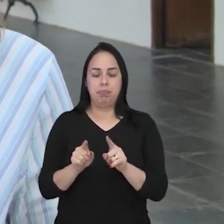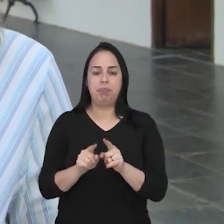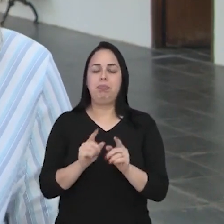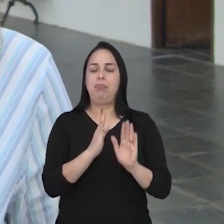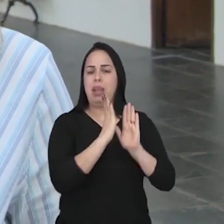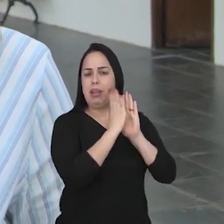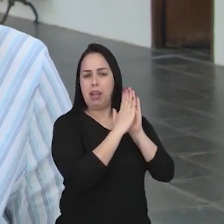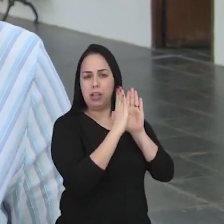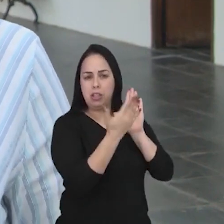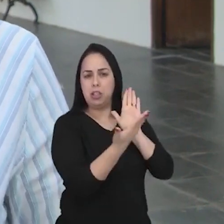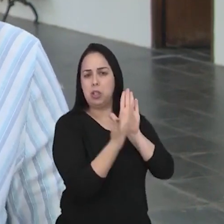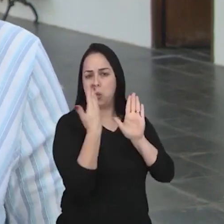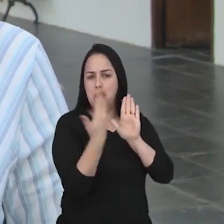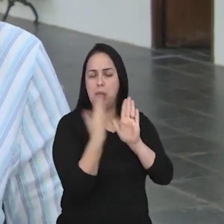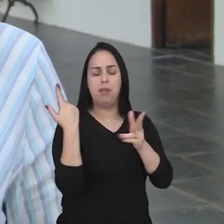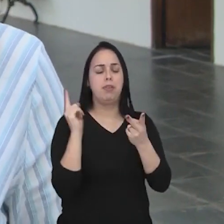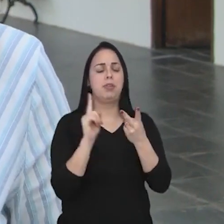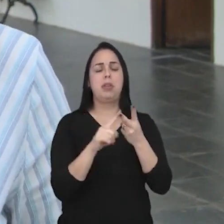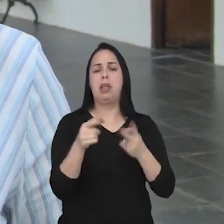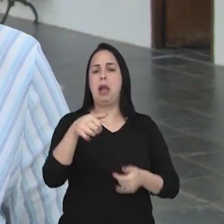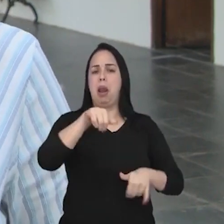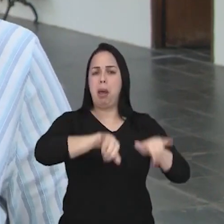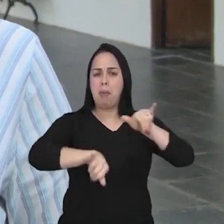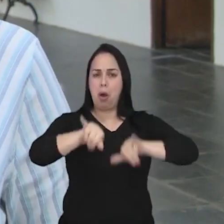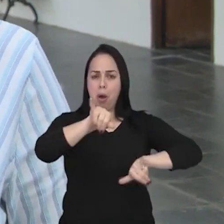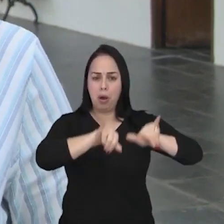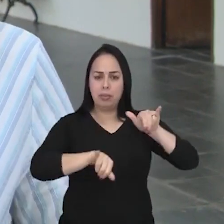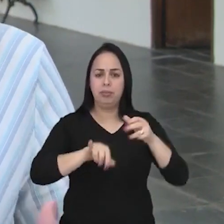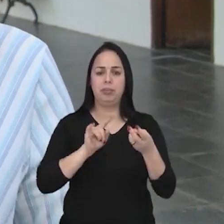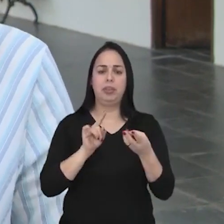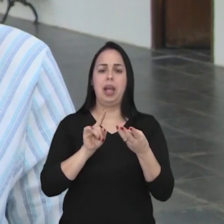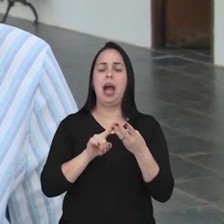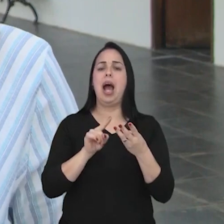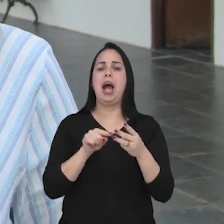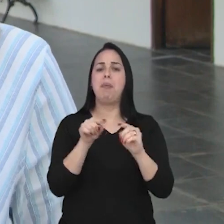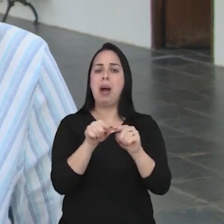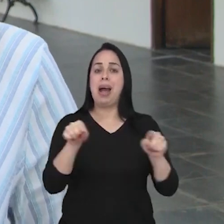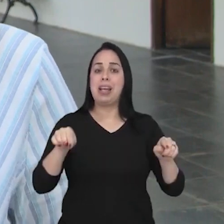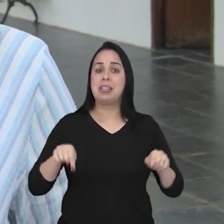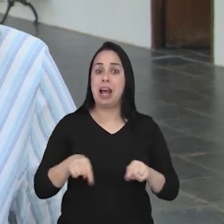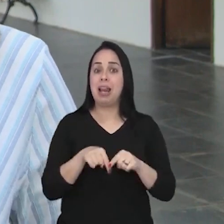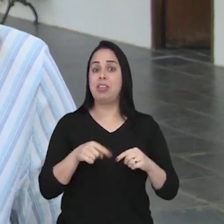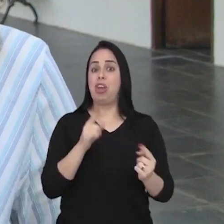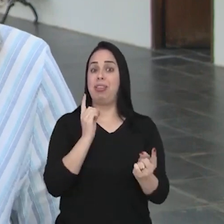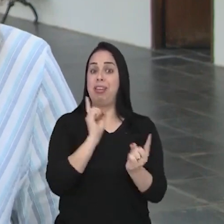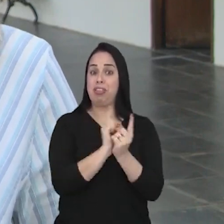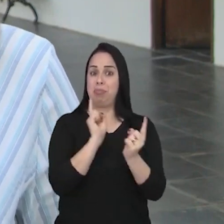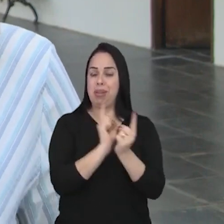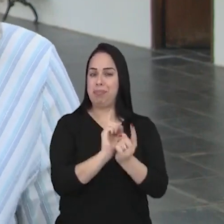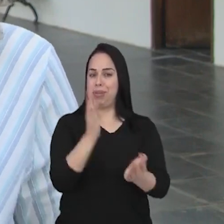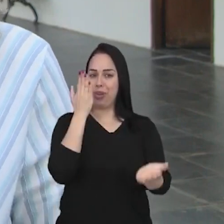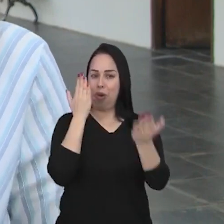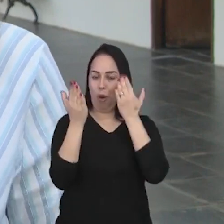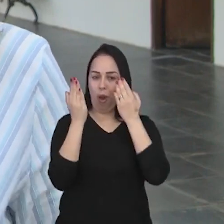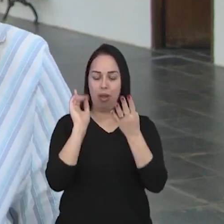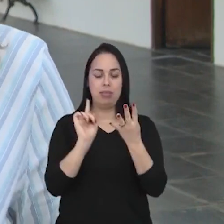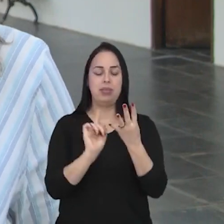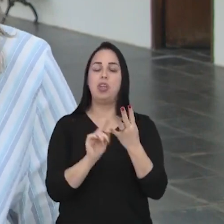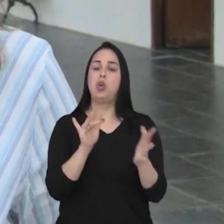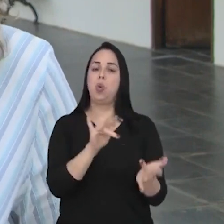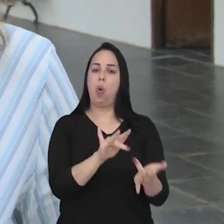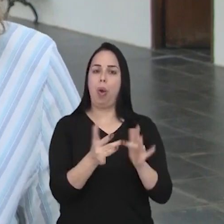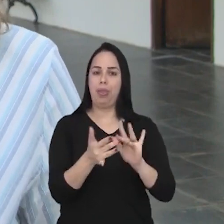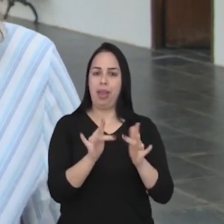nossa biblioteca, com laboratórios, a sala do atendimento psicopedagógico, espaços